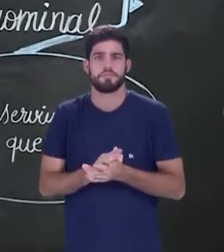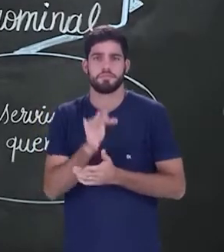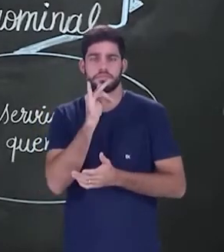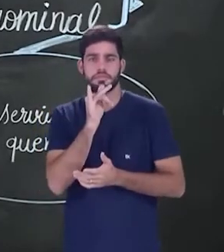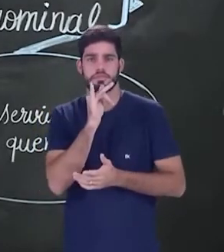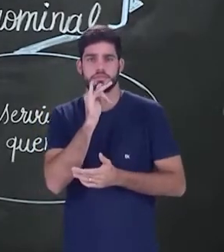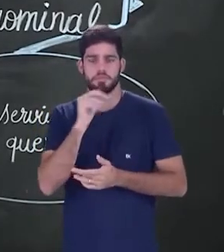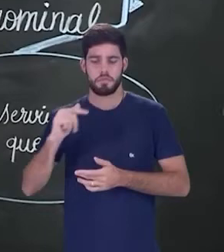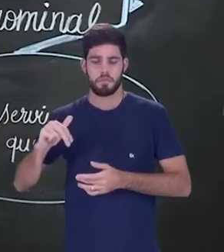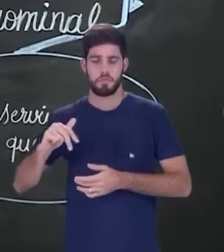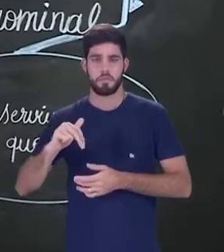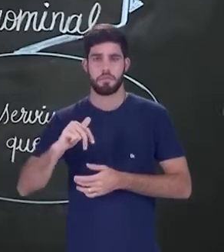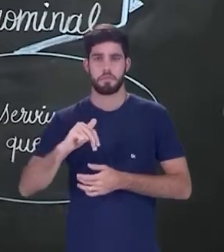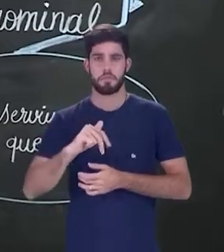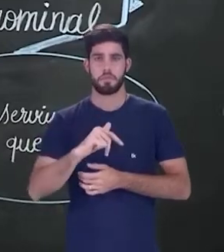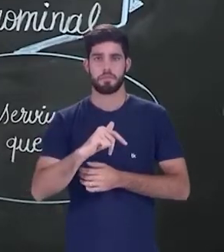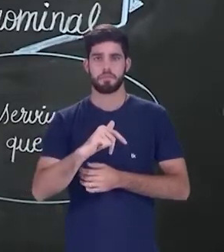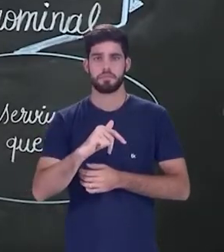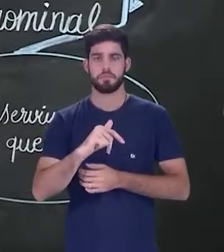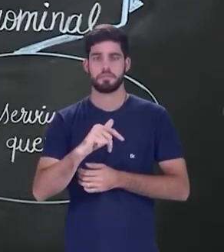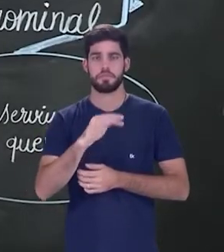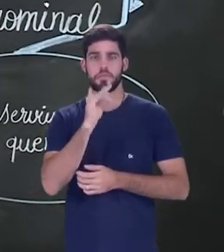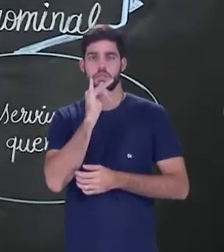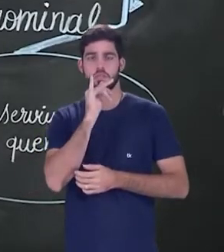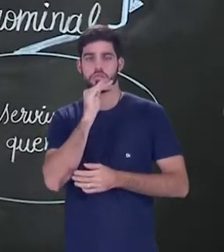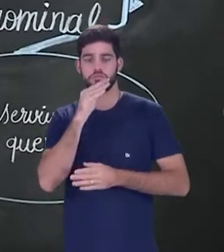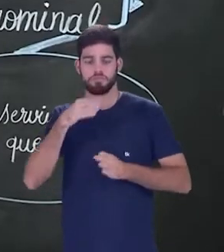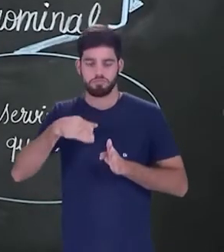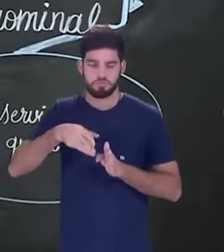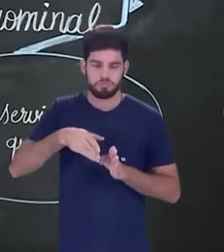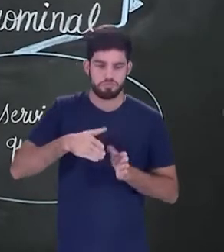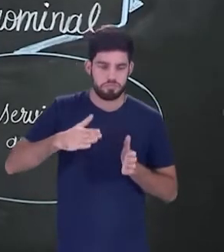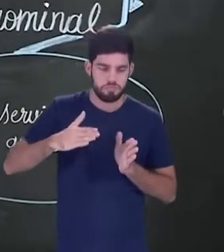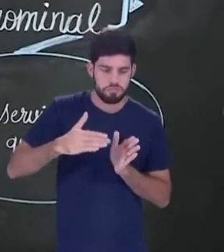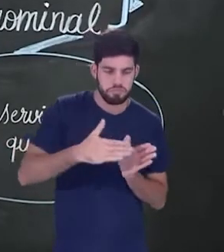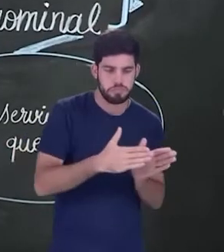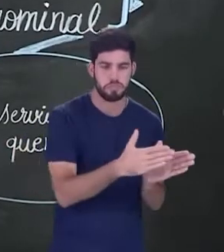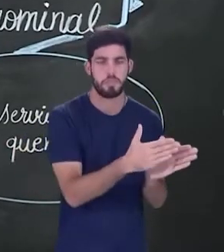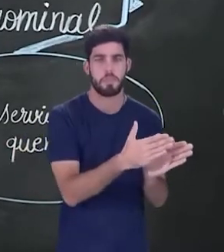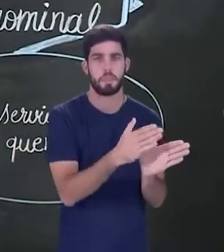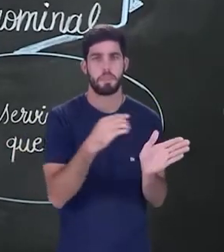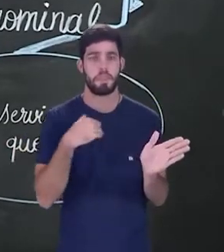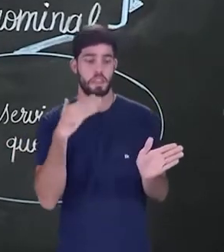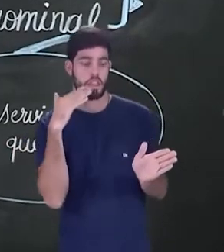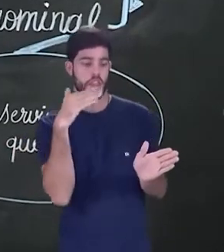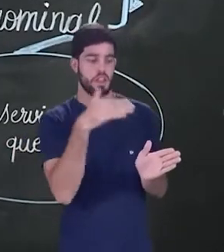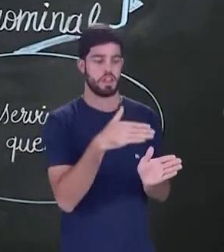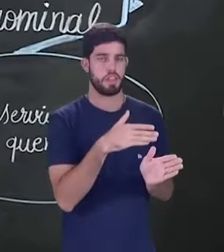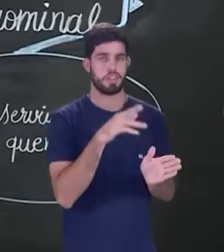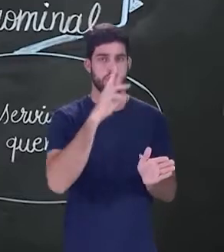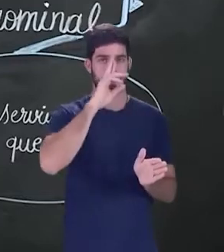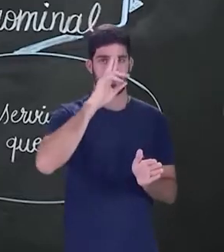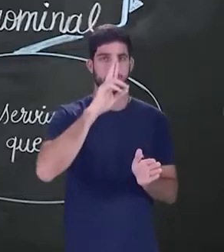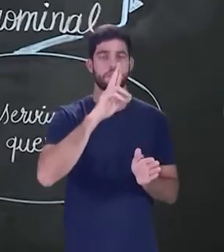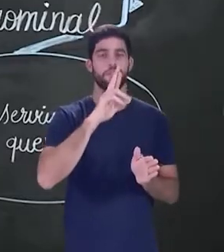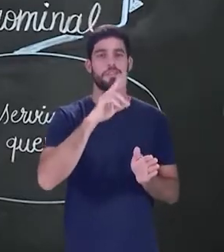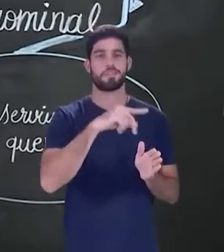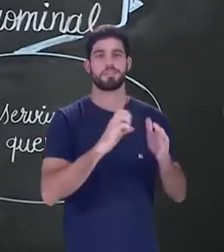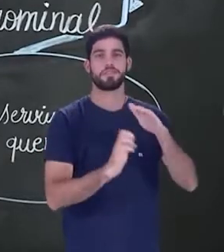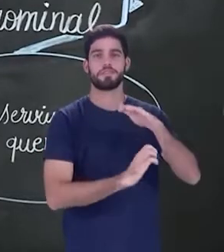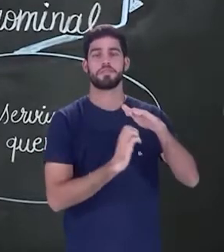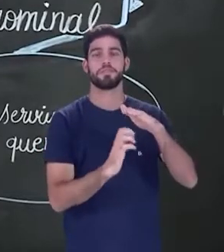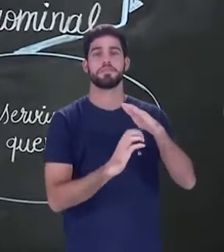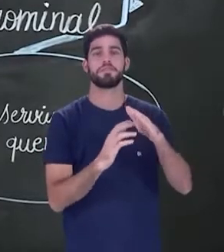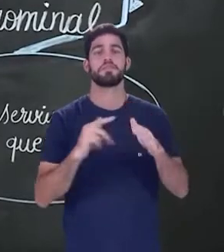verbo caminhar, ele tem um complemento que indica lugar, indica a direção, né? Os funcionários caminharam em direção à diretoria da empresa. O